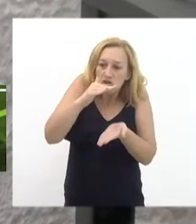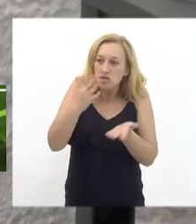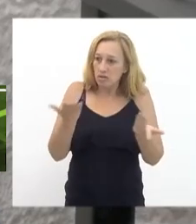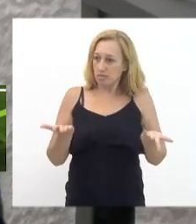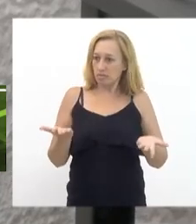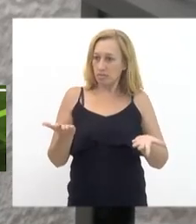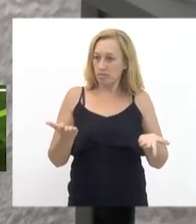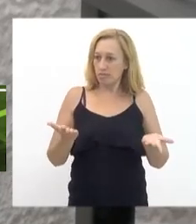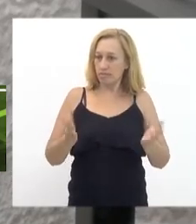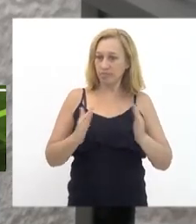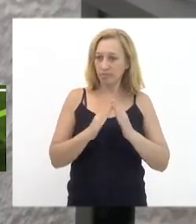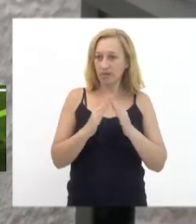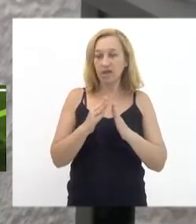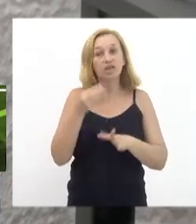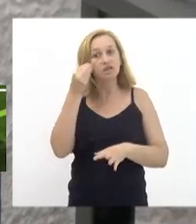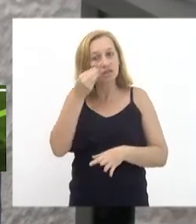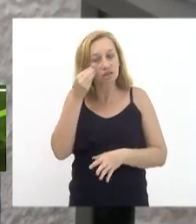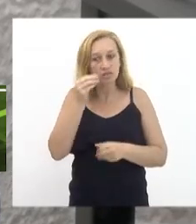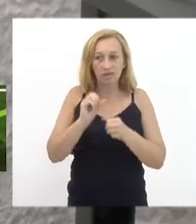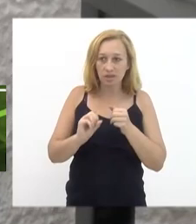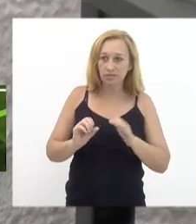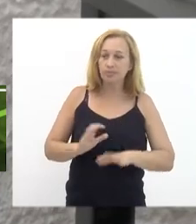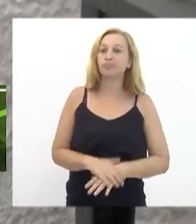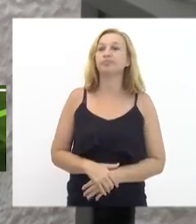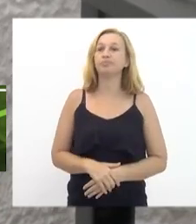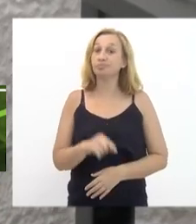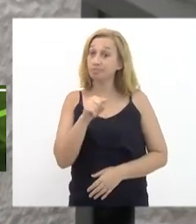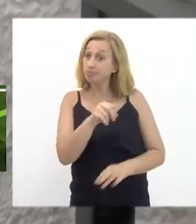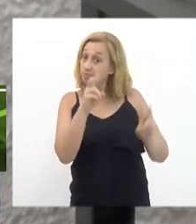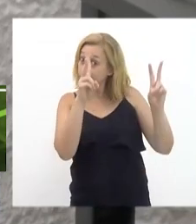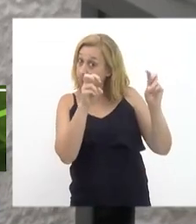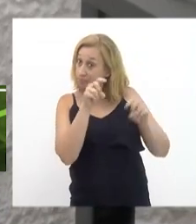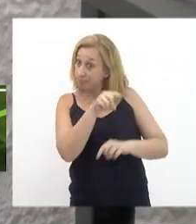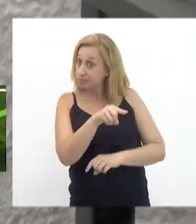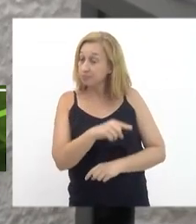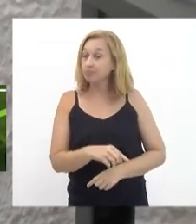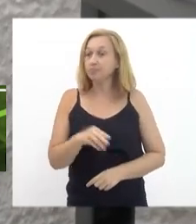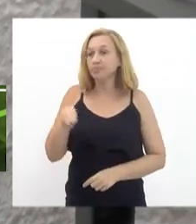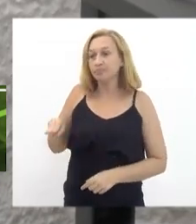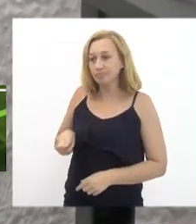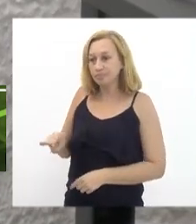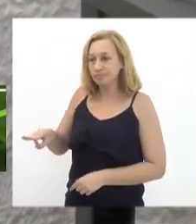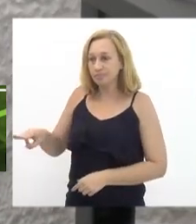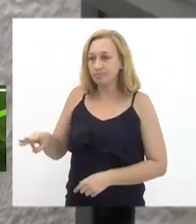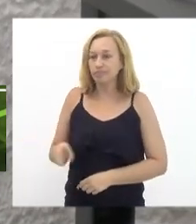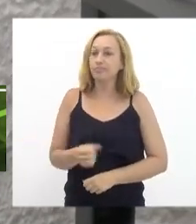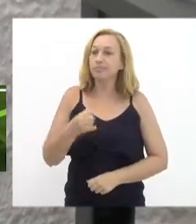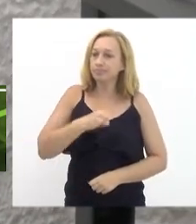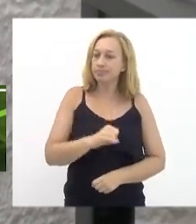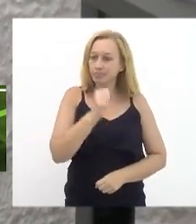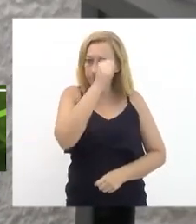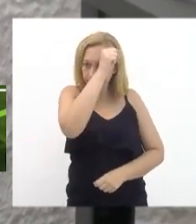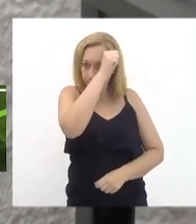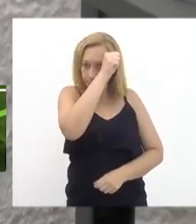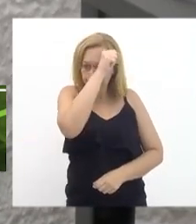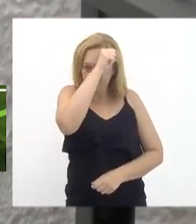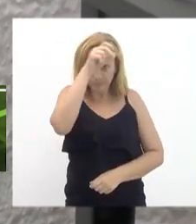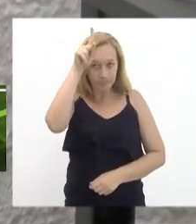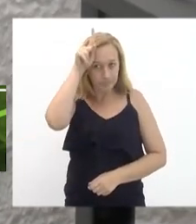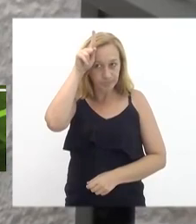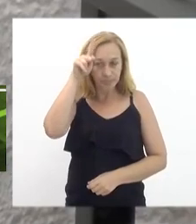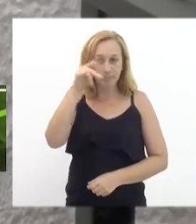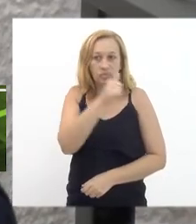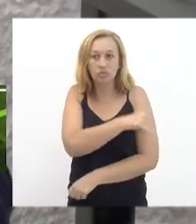tudo certo vamos fazer uma experiência neste caso específico da maré se a prefeitura do Rio não